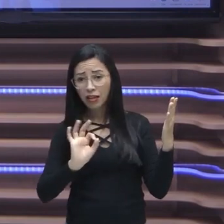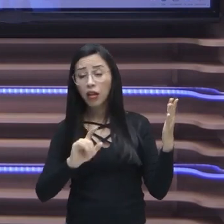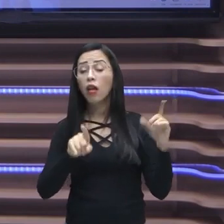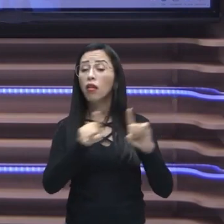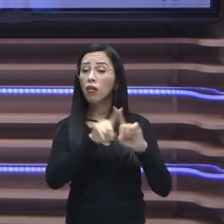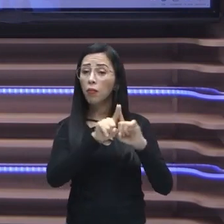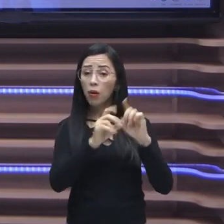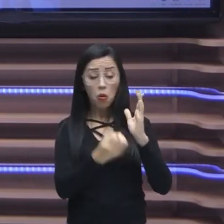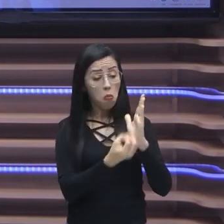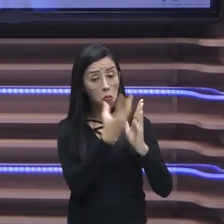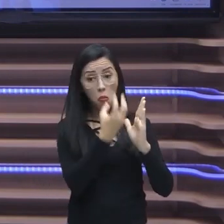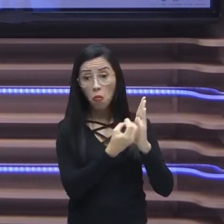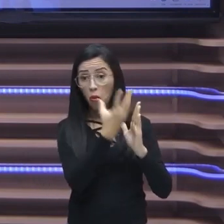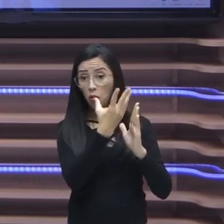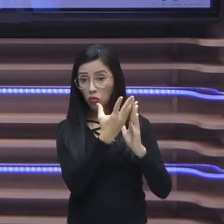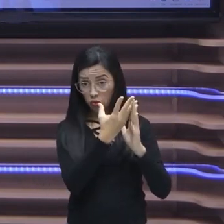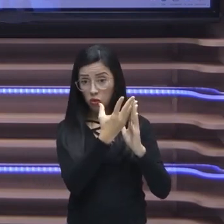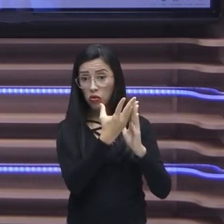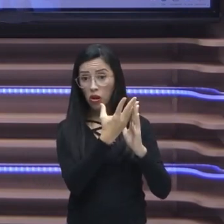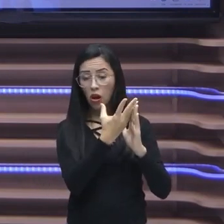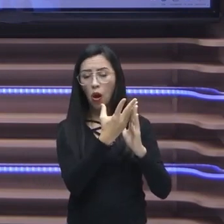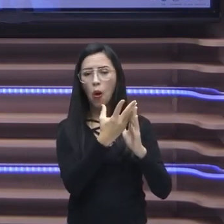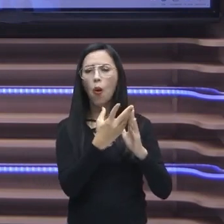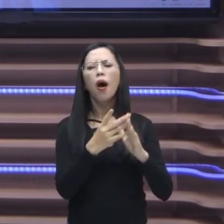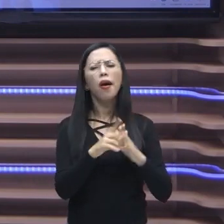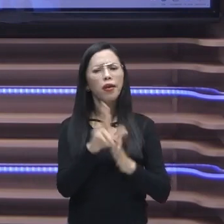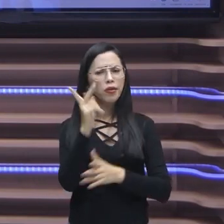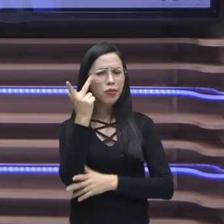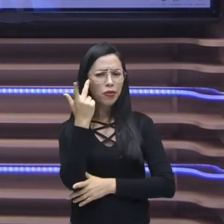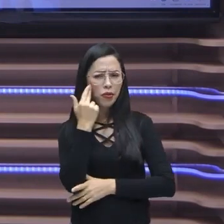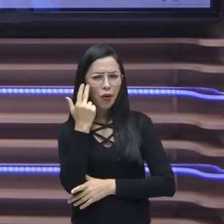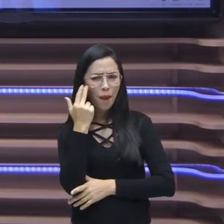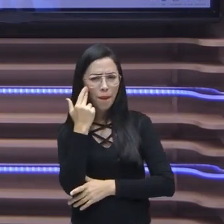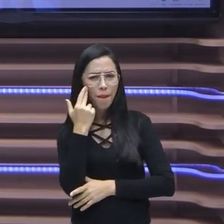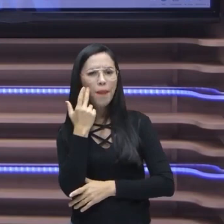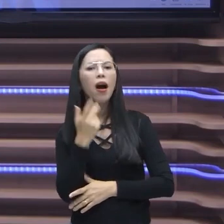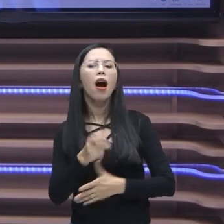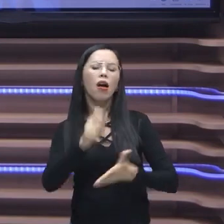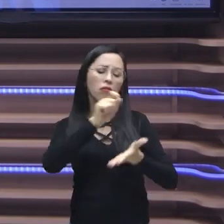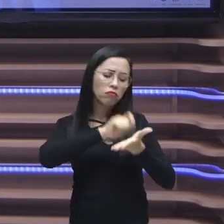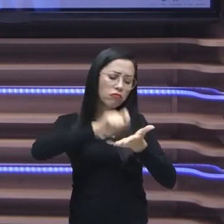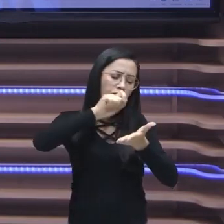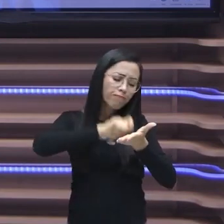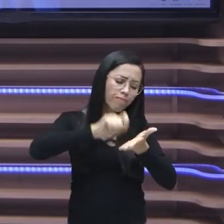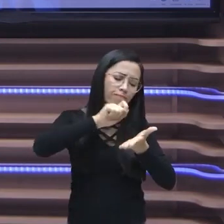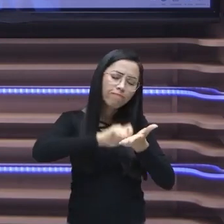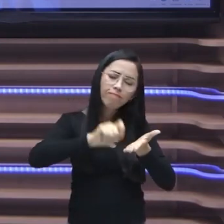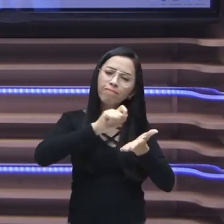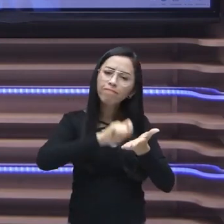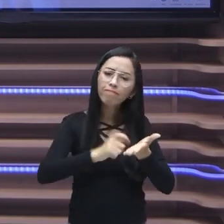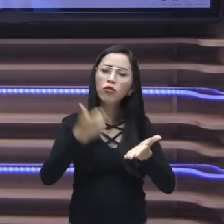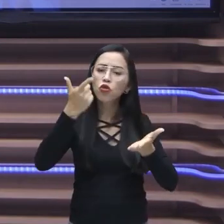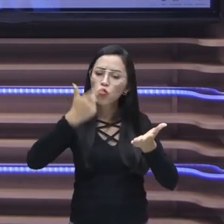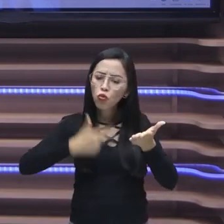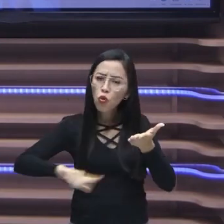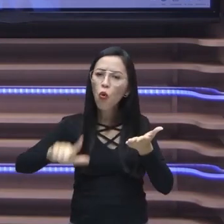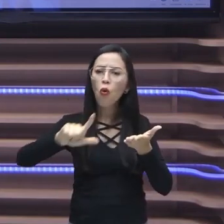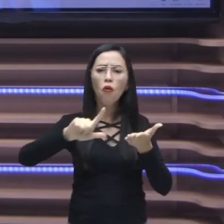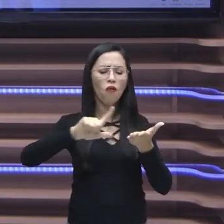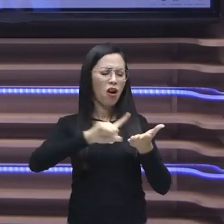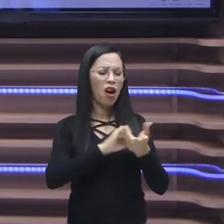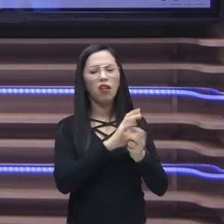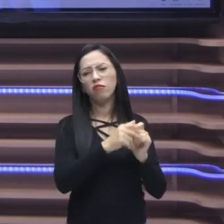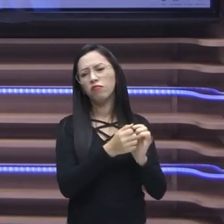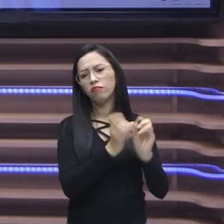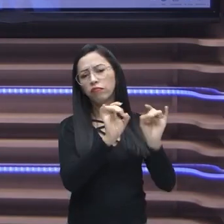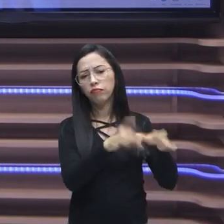produção, é comum a gente voltar de novo. Não tem problema,